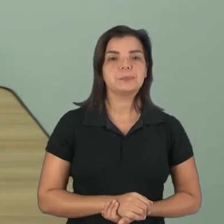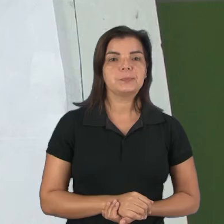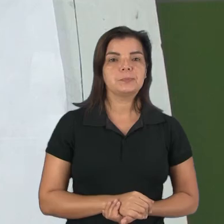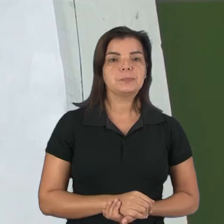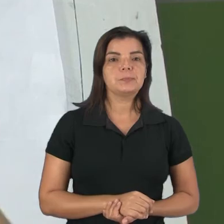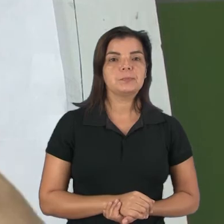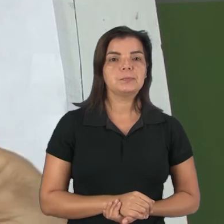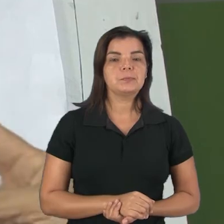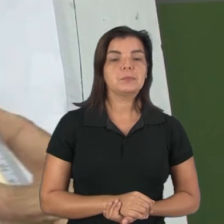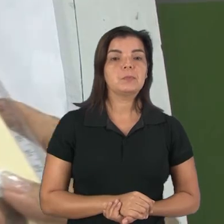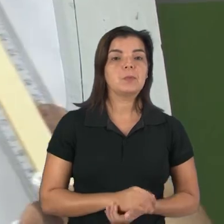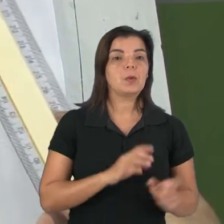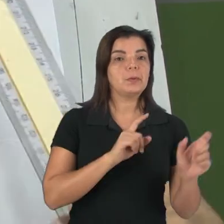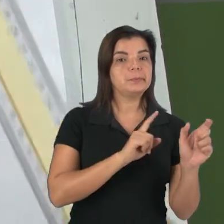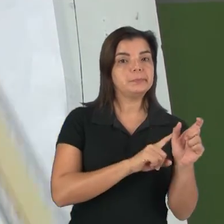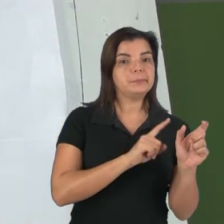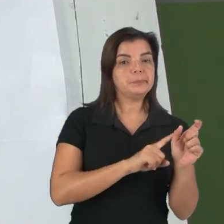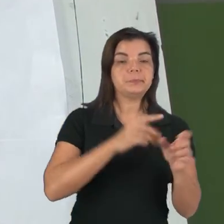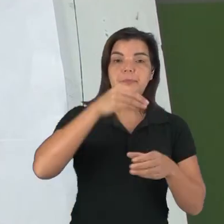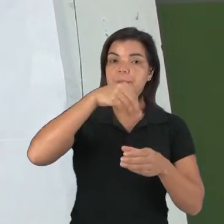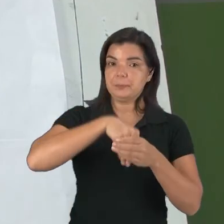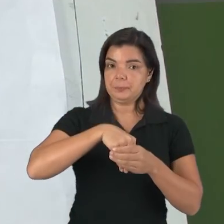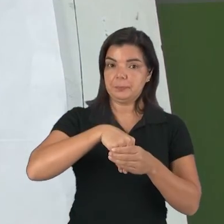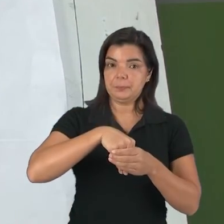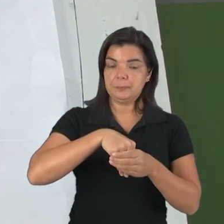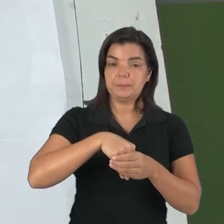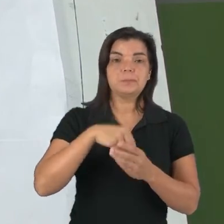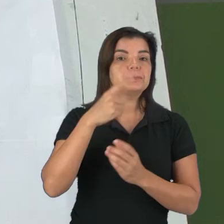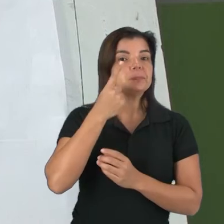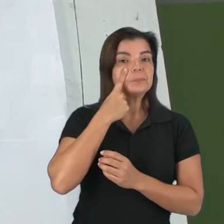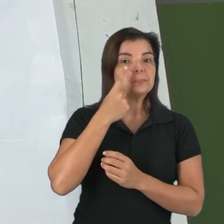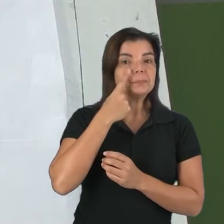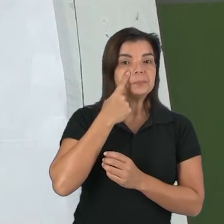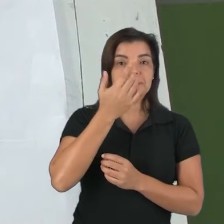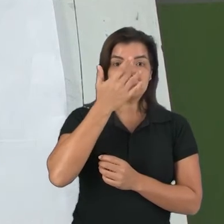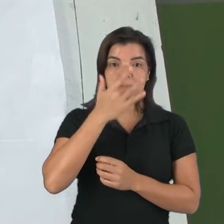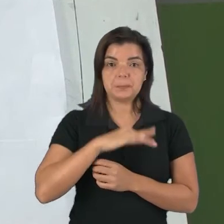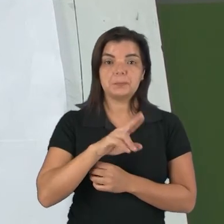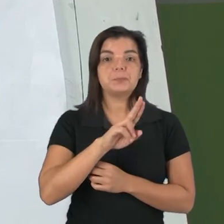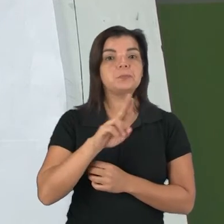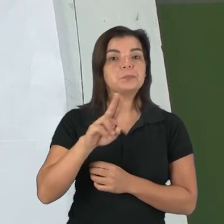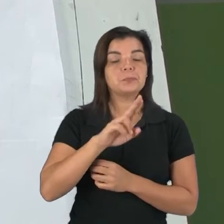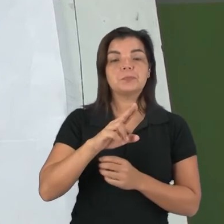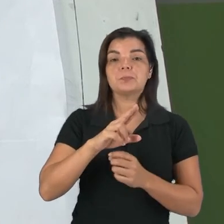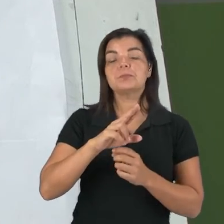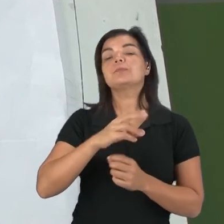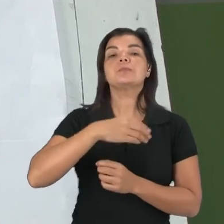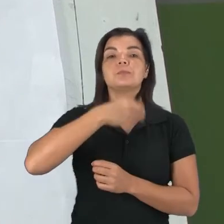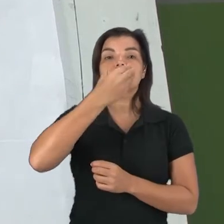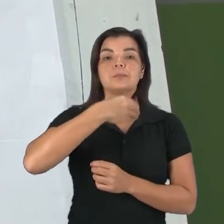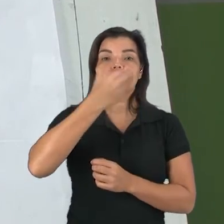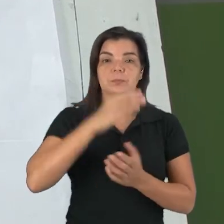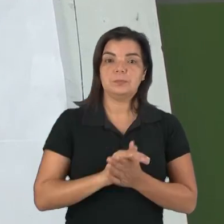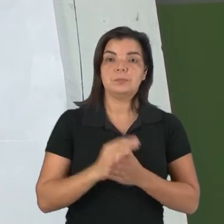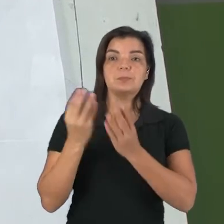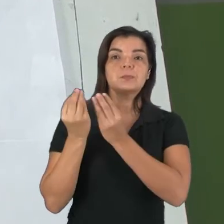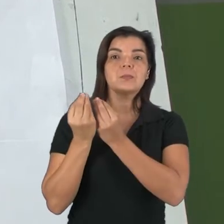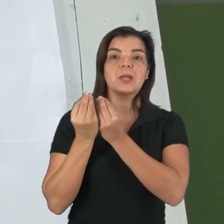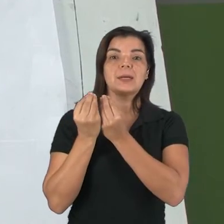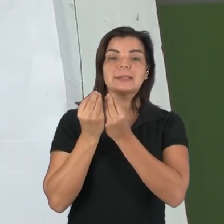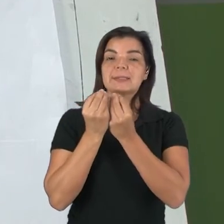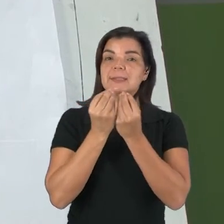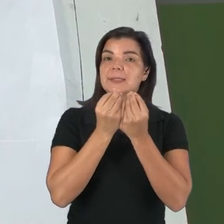então uma palavra dentro da outra Olha que crianças Qual é o nome desta fruta melancia